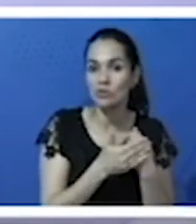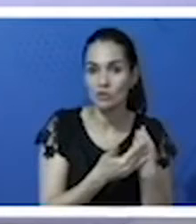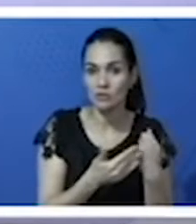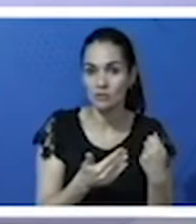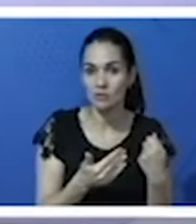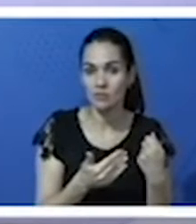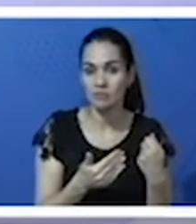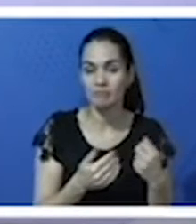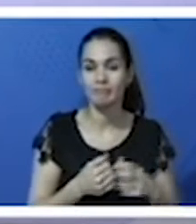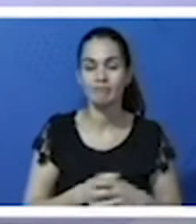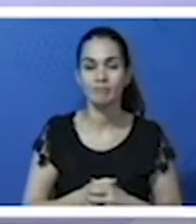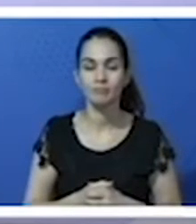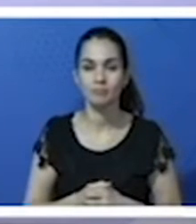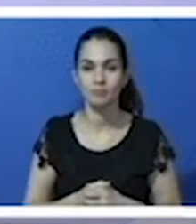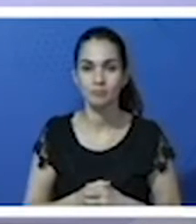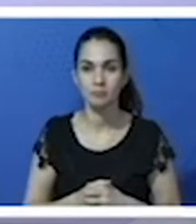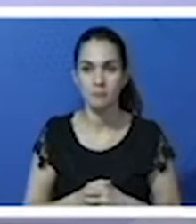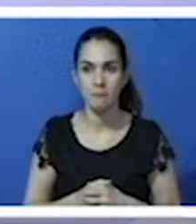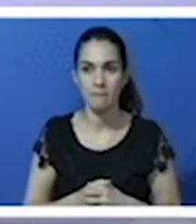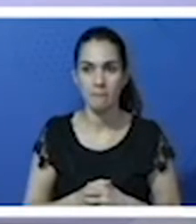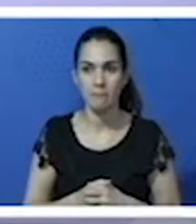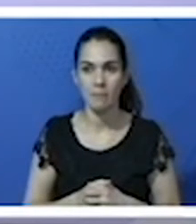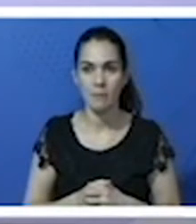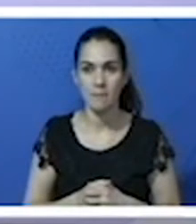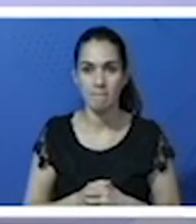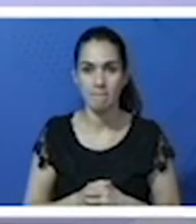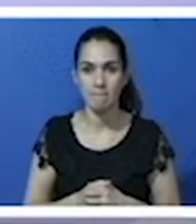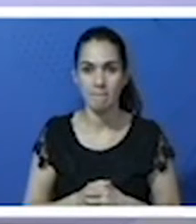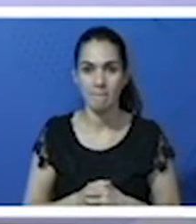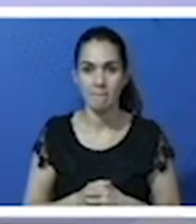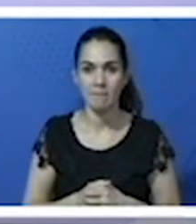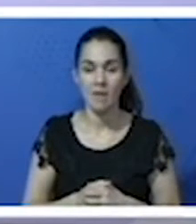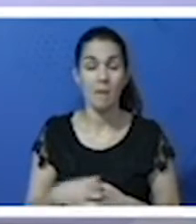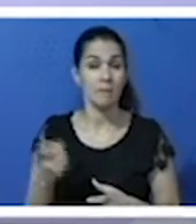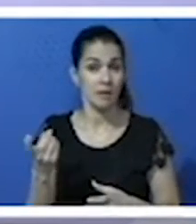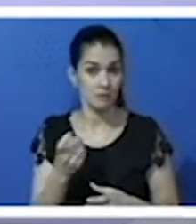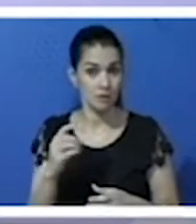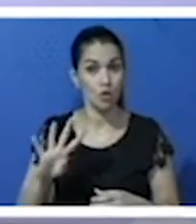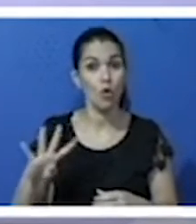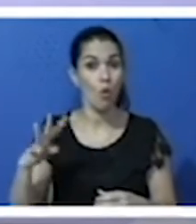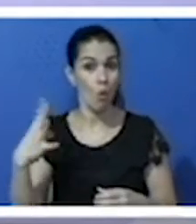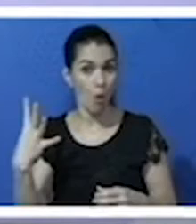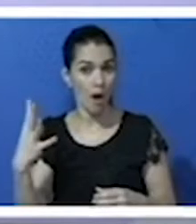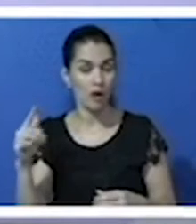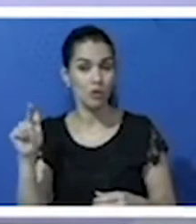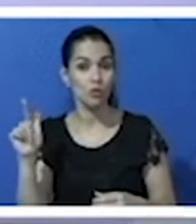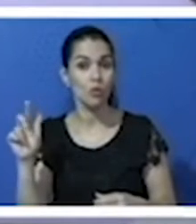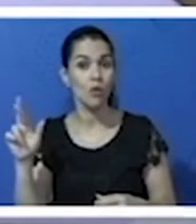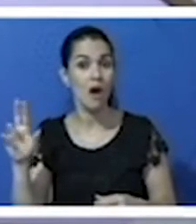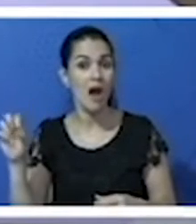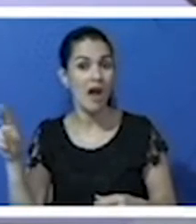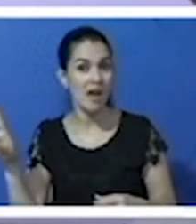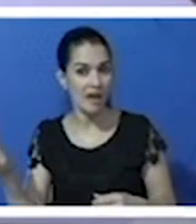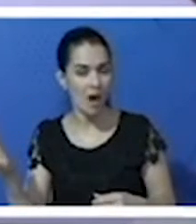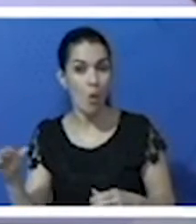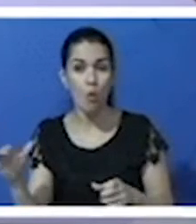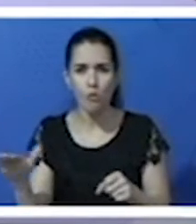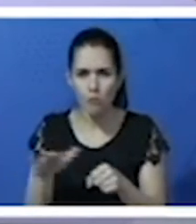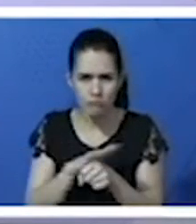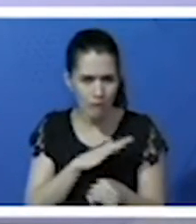equações incompletas do quarto grau. Então, para ser uma equação do quarto grau completa, teria que